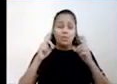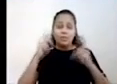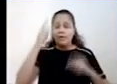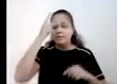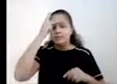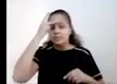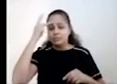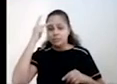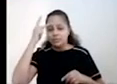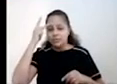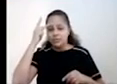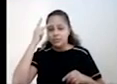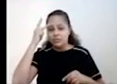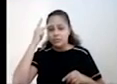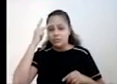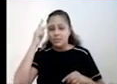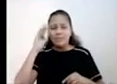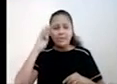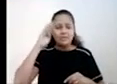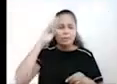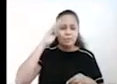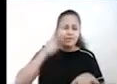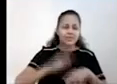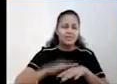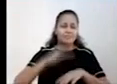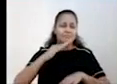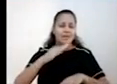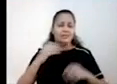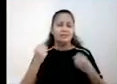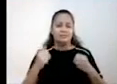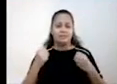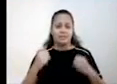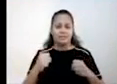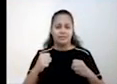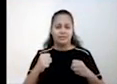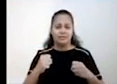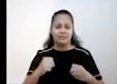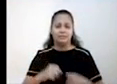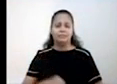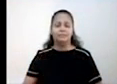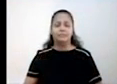as pessoas, principalmente as mais necessitadas.